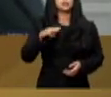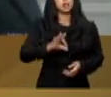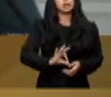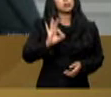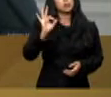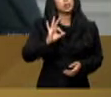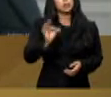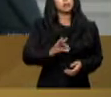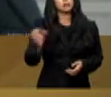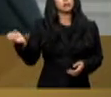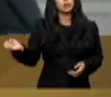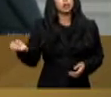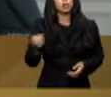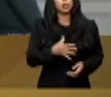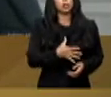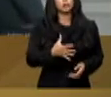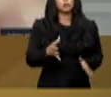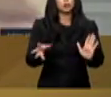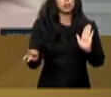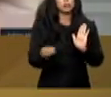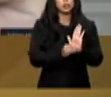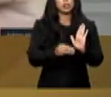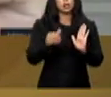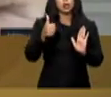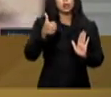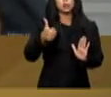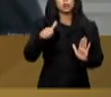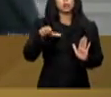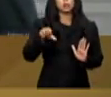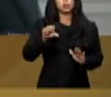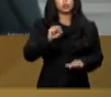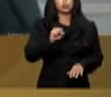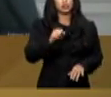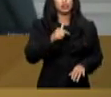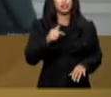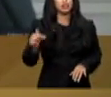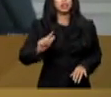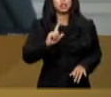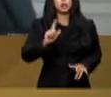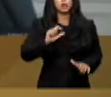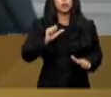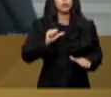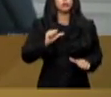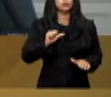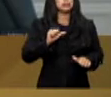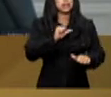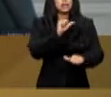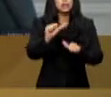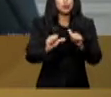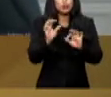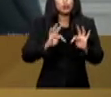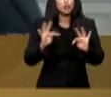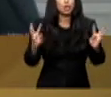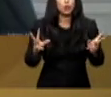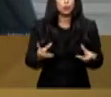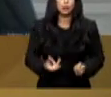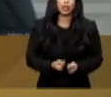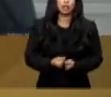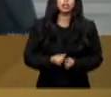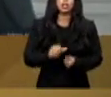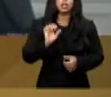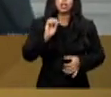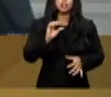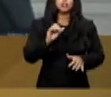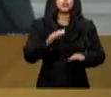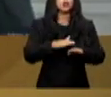porque a emenda constitucional 87 não revolucionou o tema, ela reformou